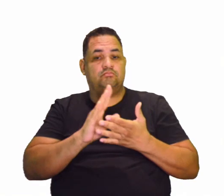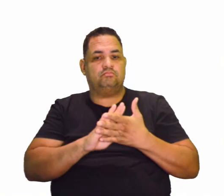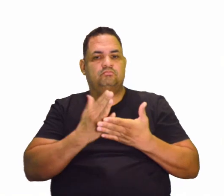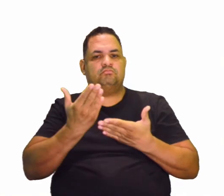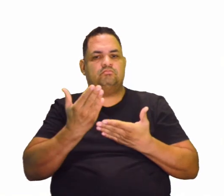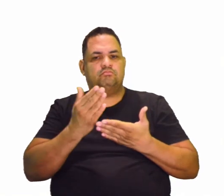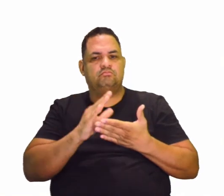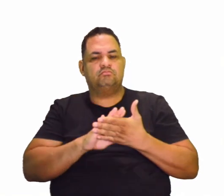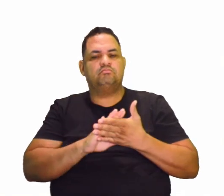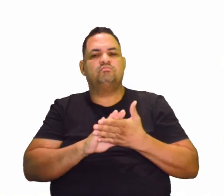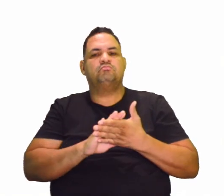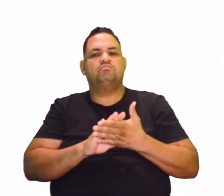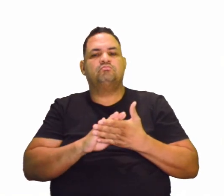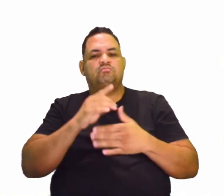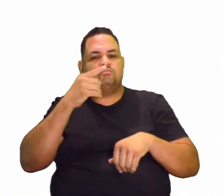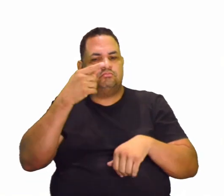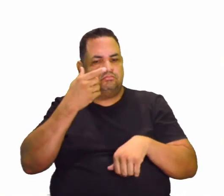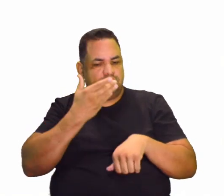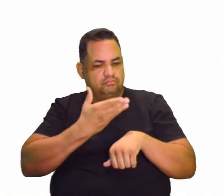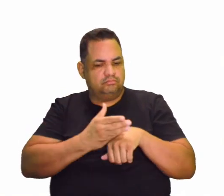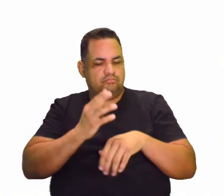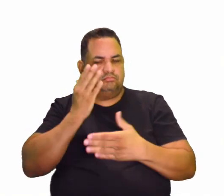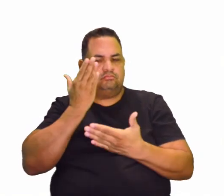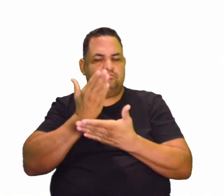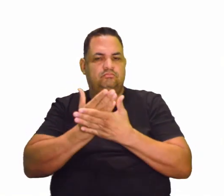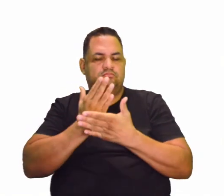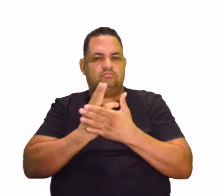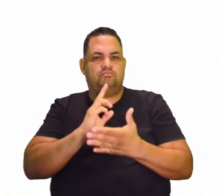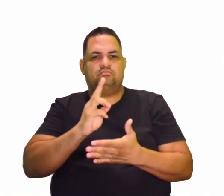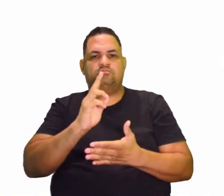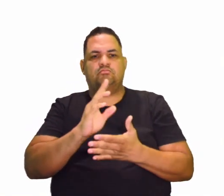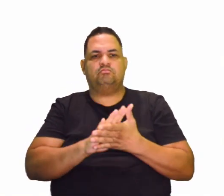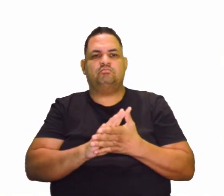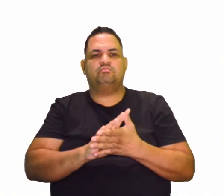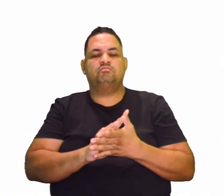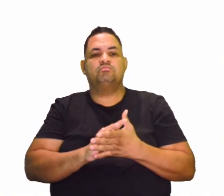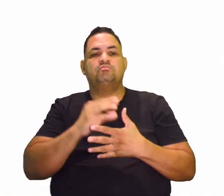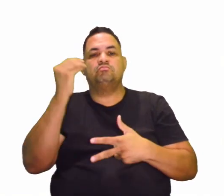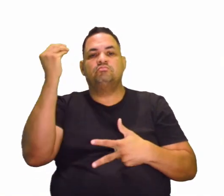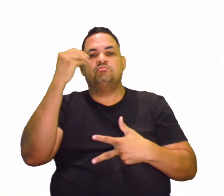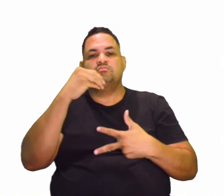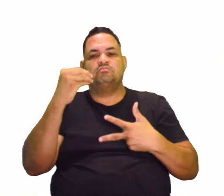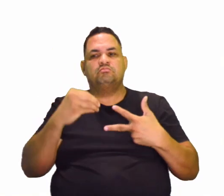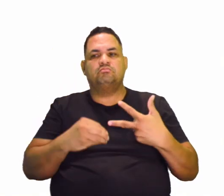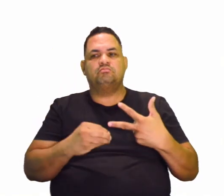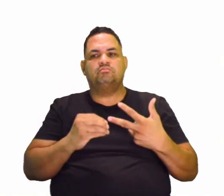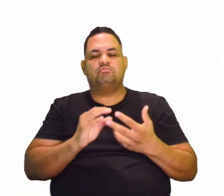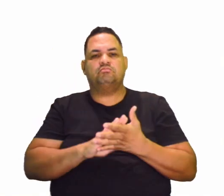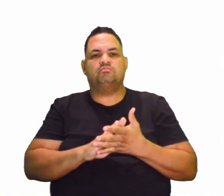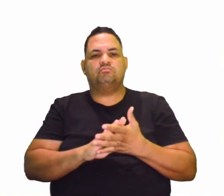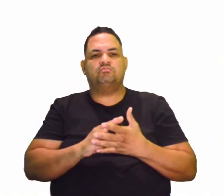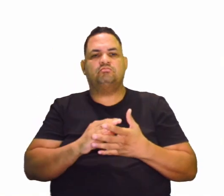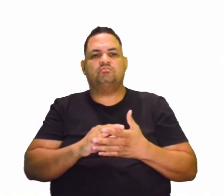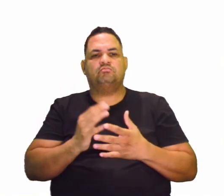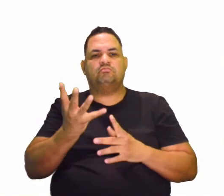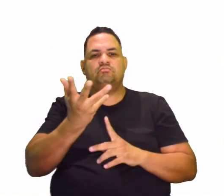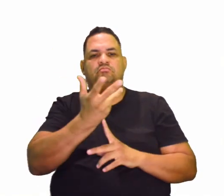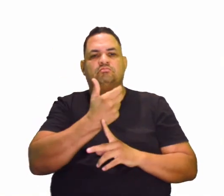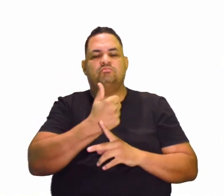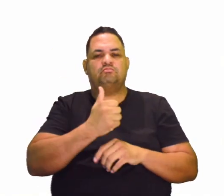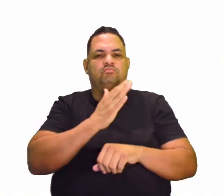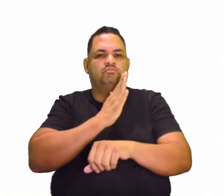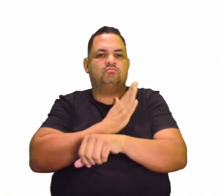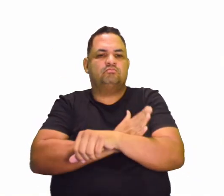investindo num tempo para os estudos. Então, vamos a essa questão do Enem sobre arte medieval. Apesar que